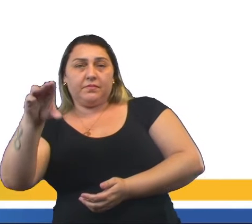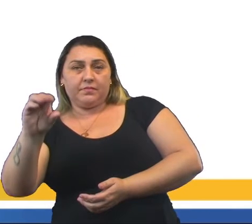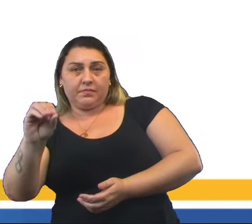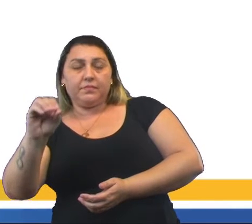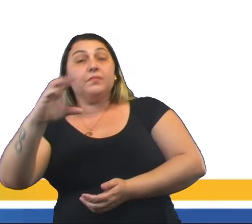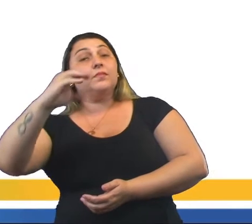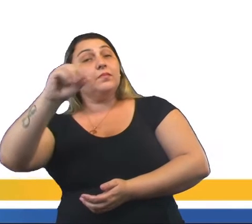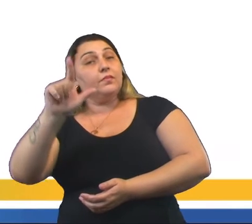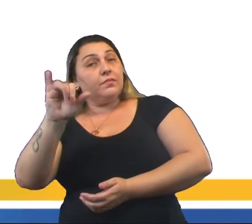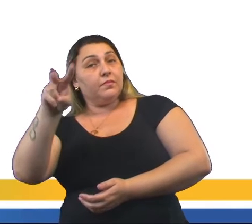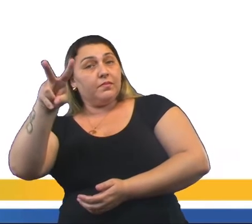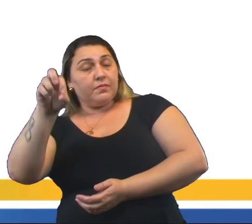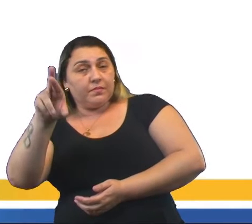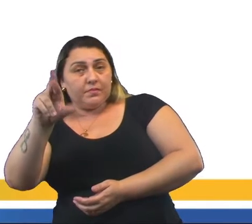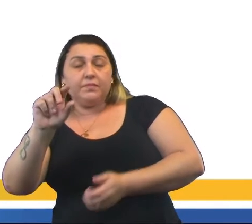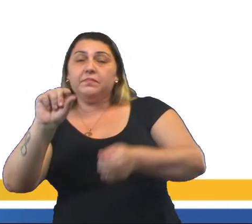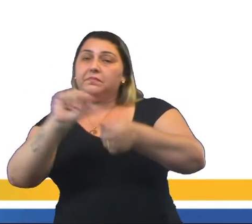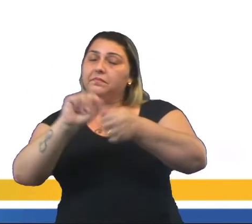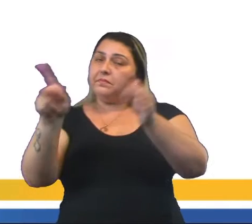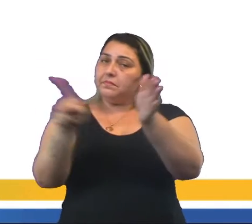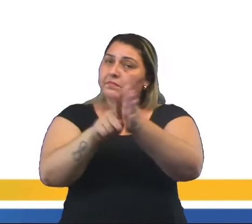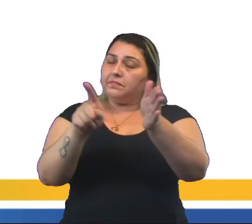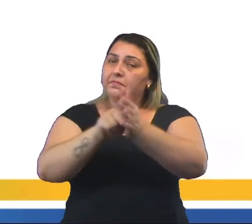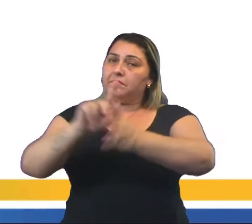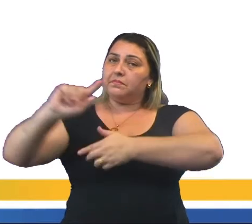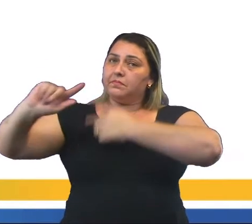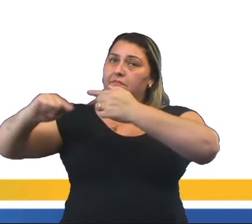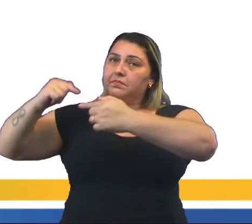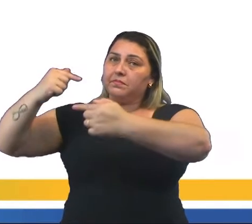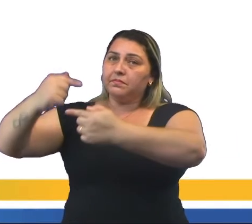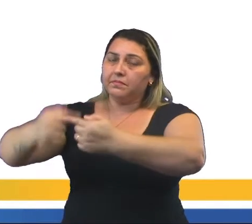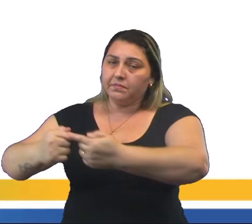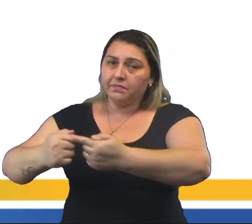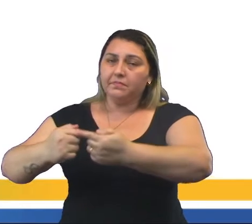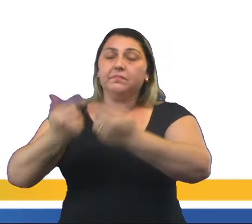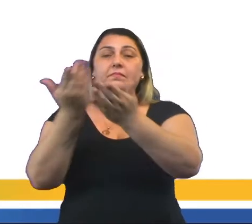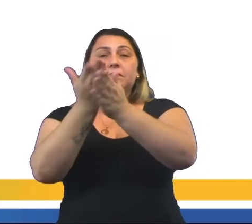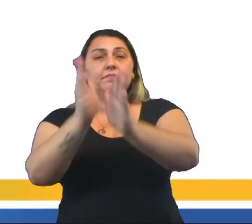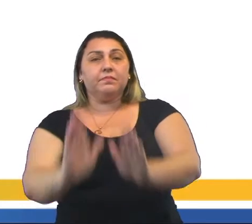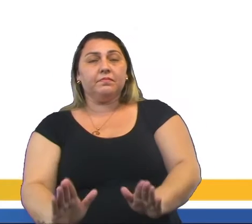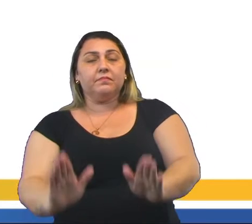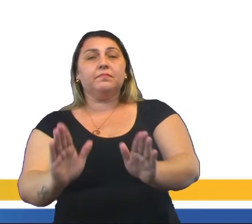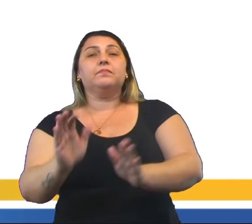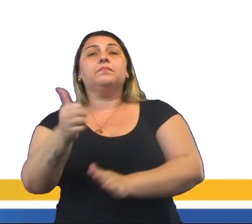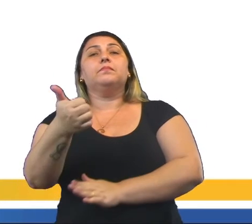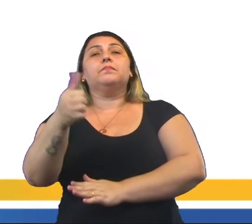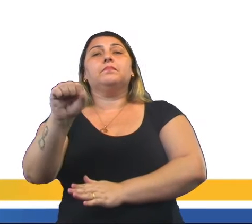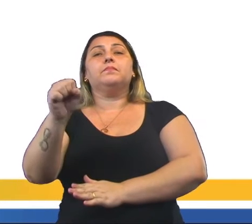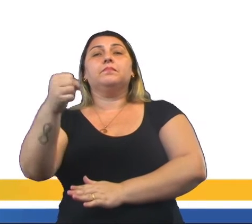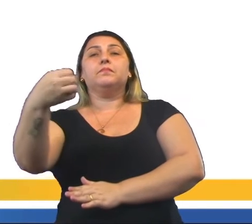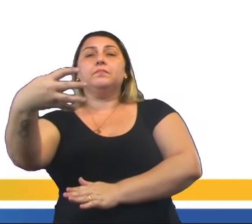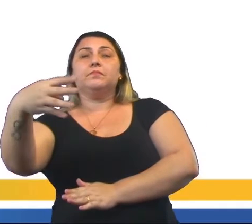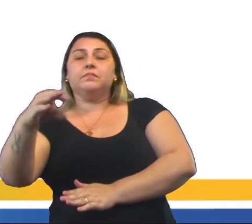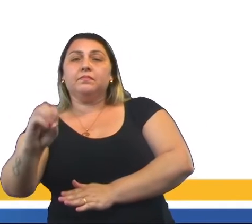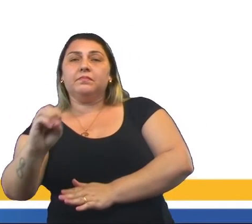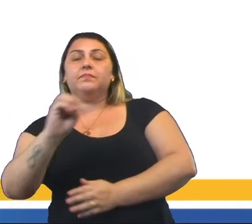Marreca, que fizeram parte dessa geração, que foi terminada ou encerrada em 1840.